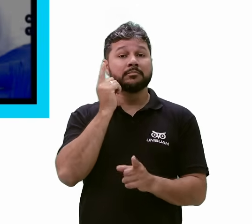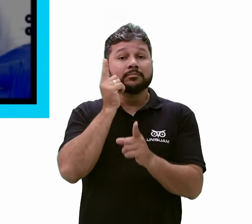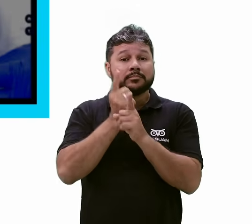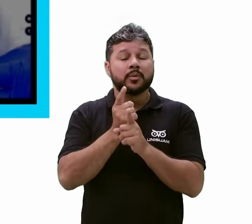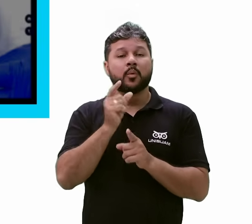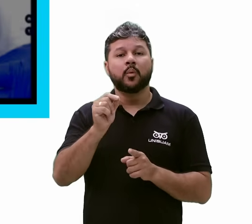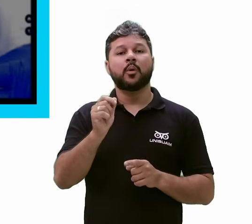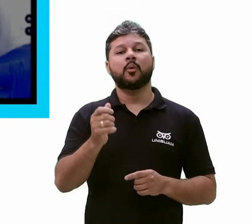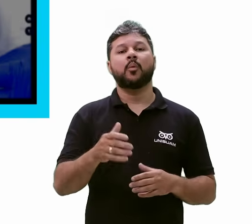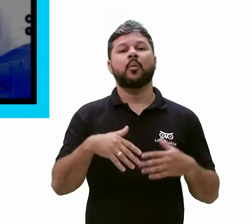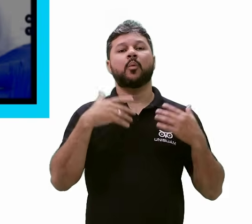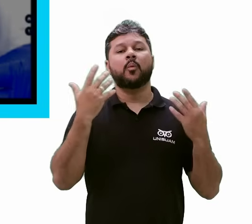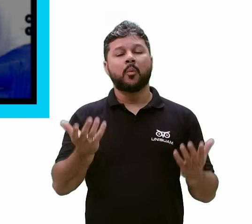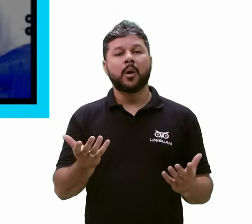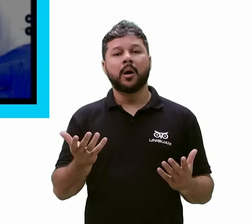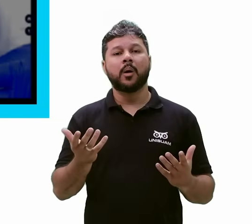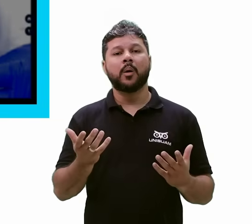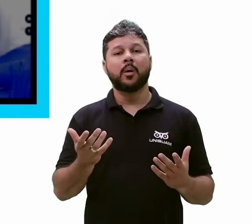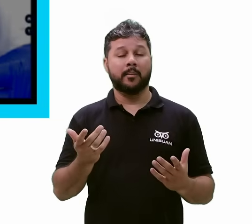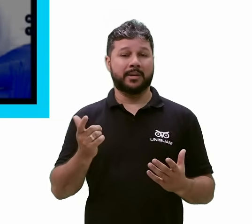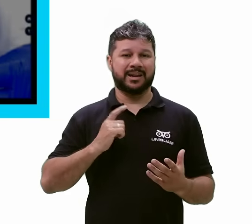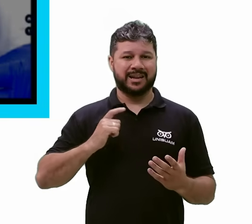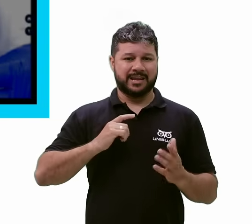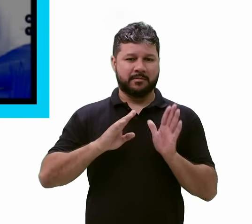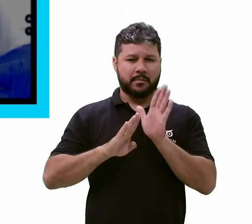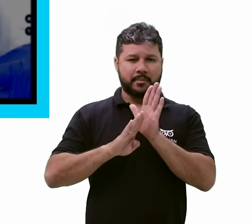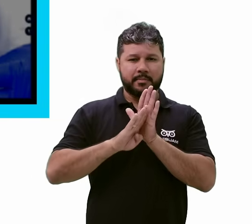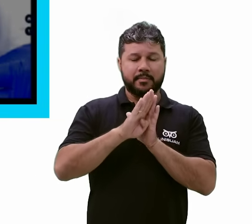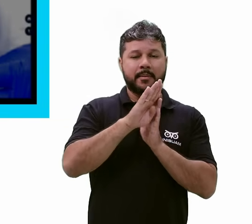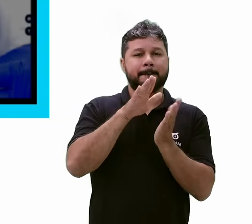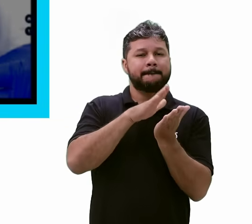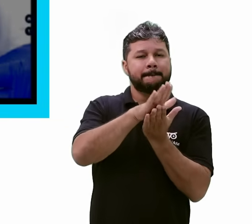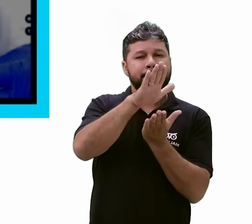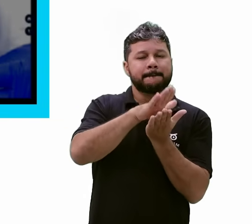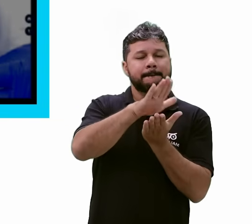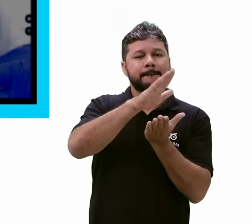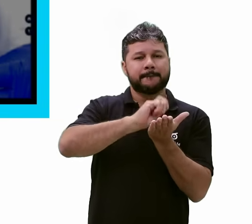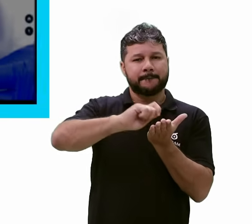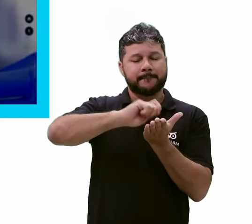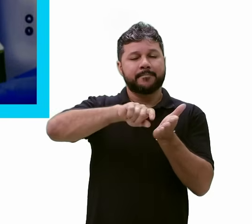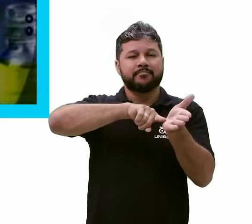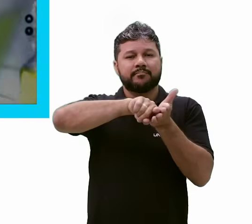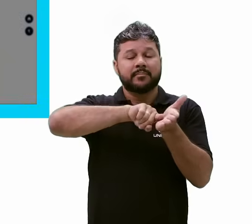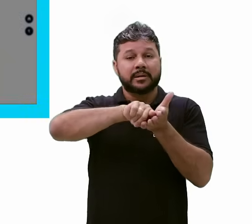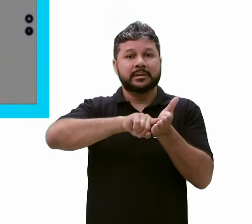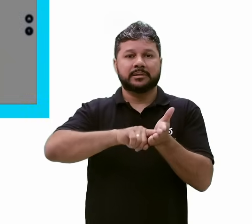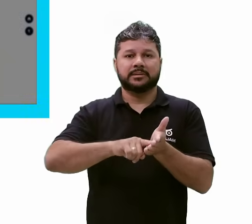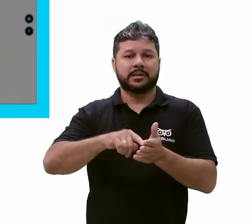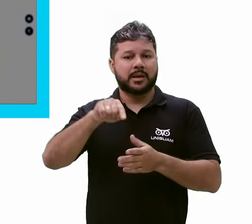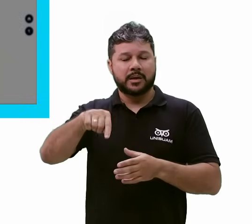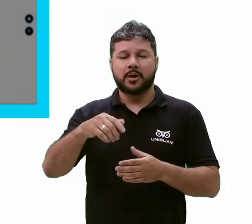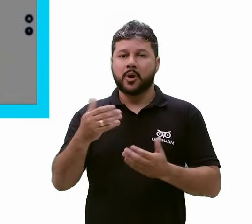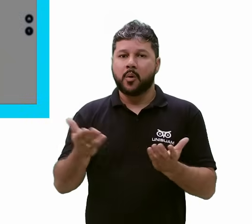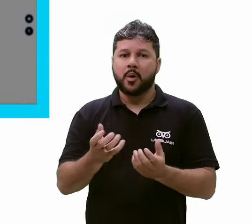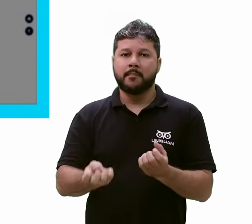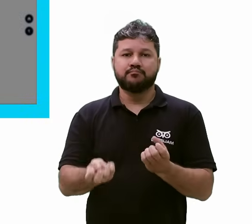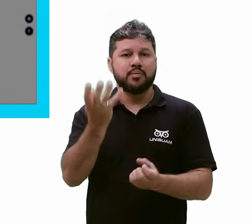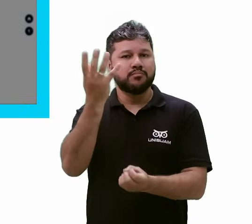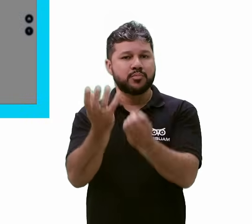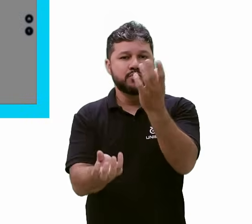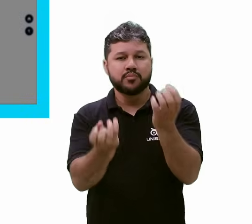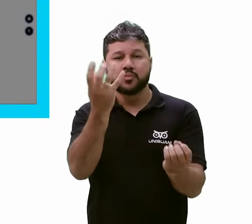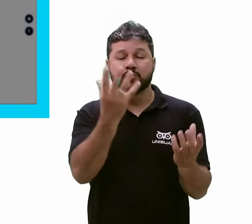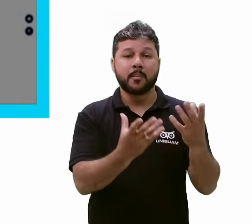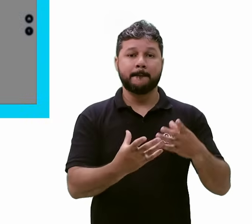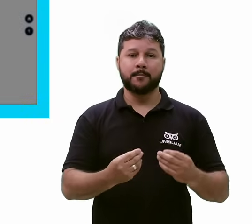verem como teve um crescimento de publicação nos últimos anos, tá? Como nunca antes. E aí,